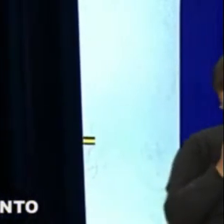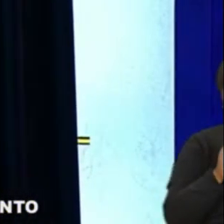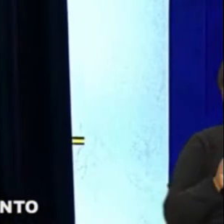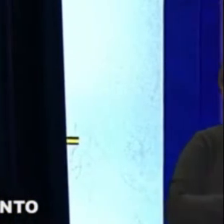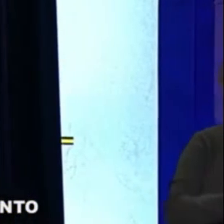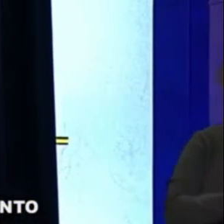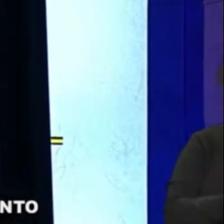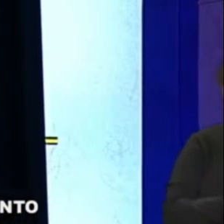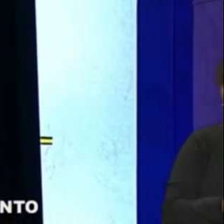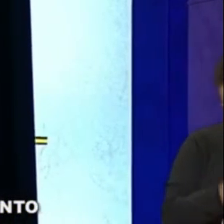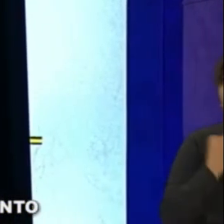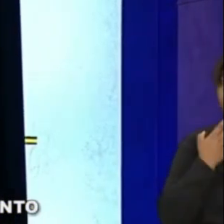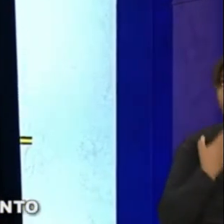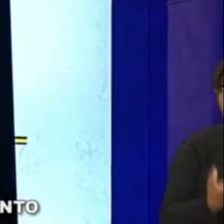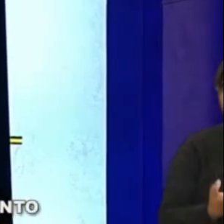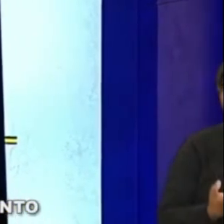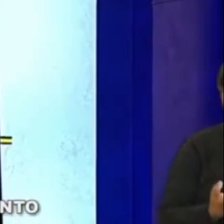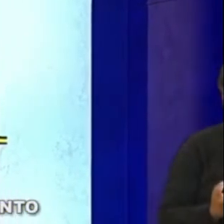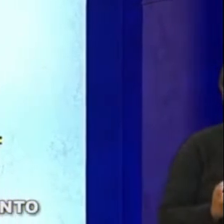acreditou.